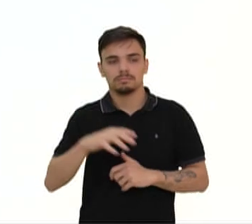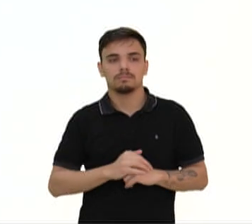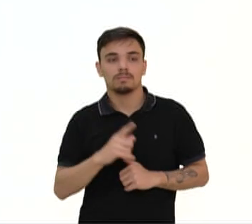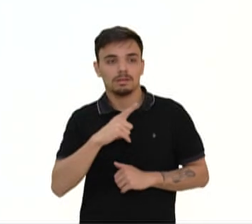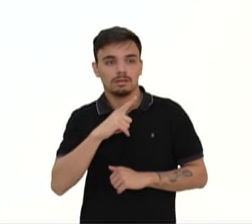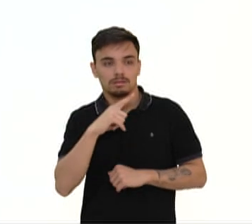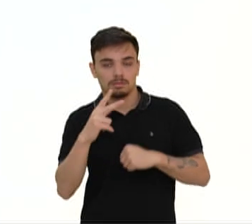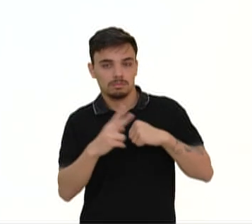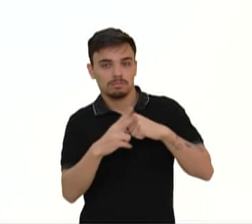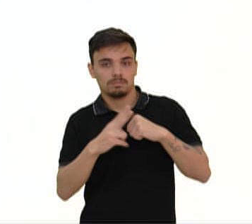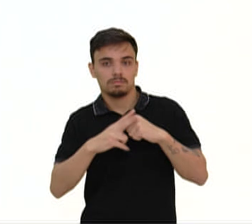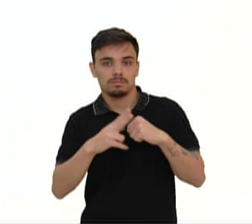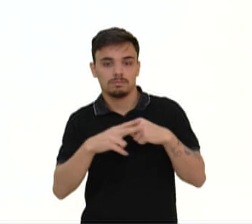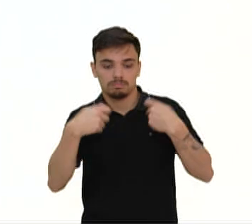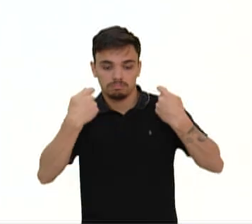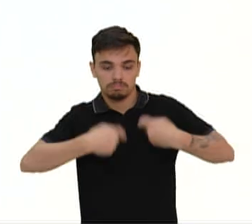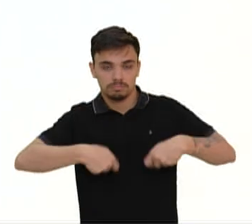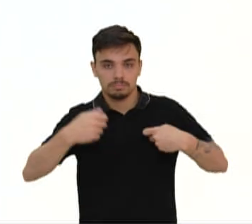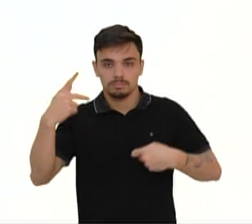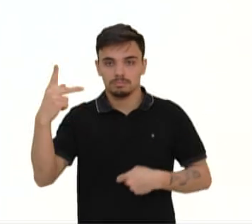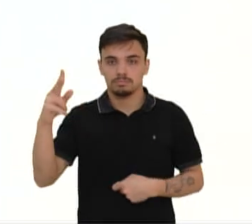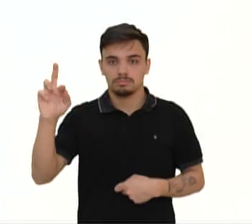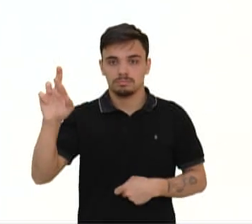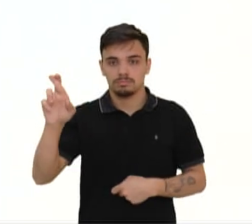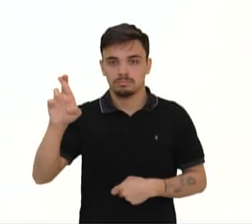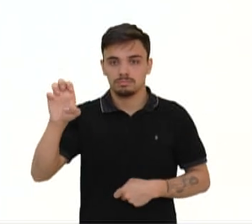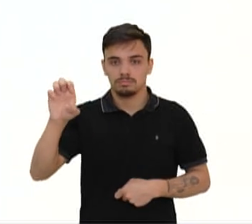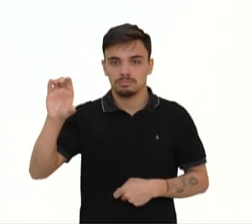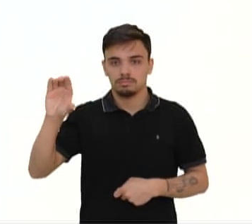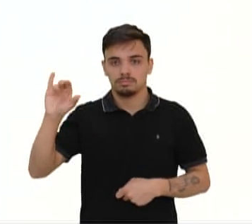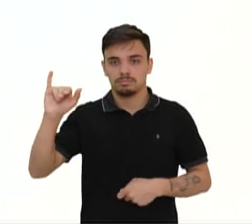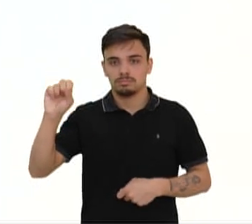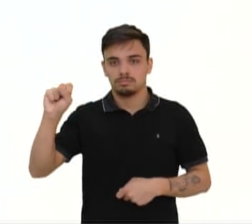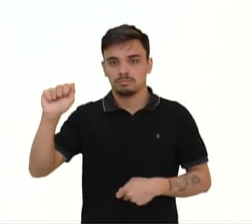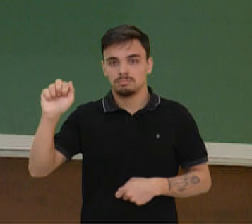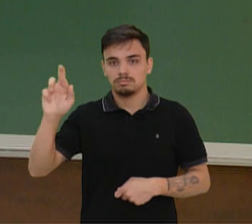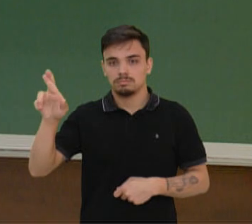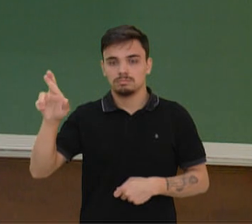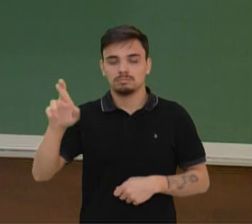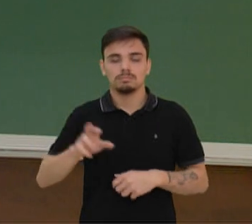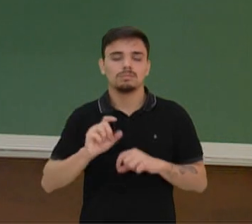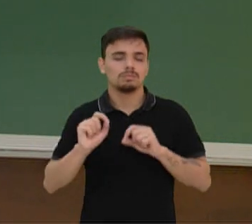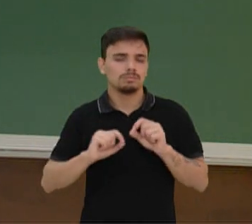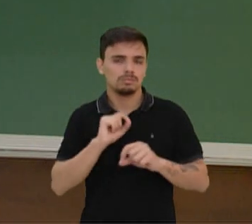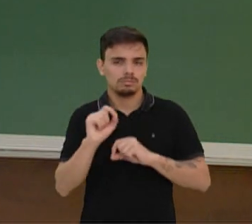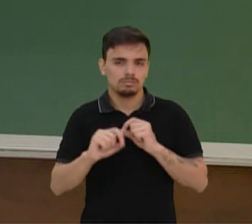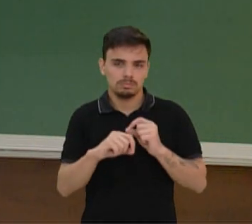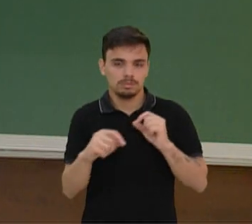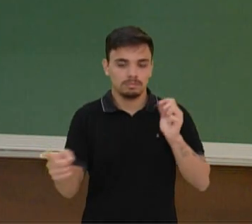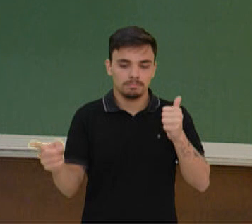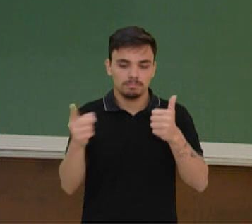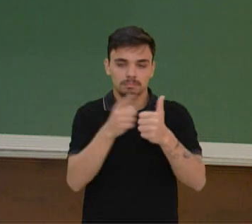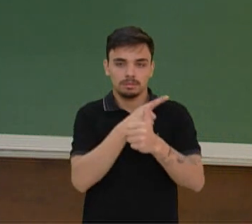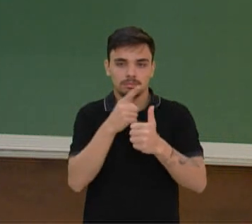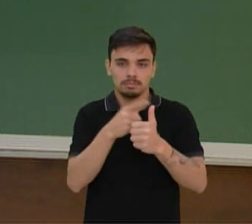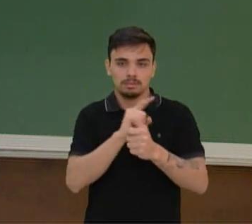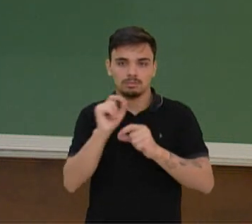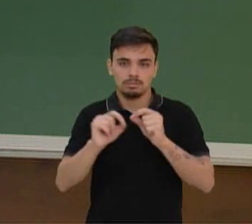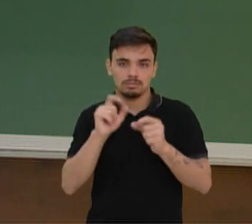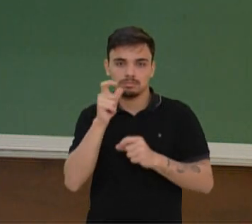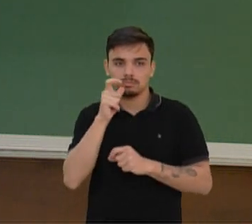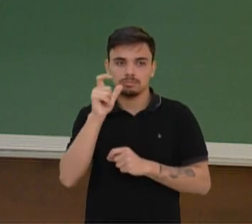verbo precisar, tá certo? O verbo precisar tá na primeira